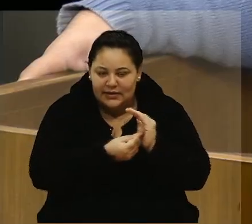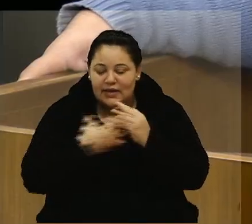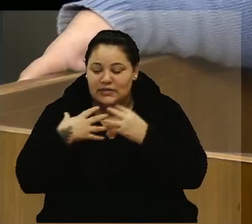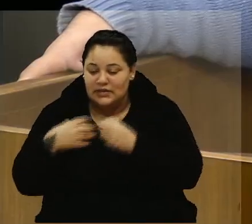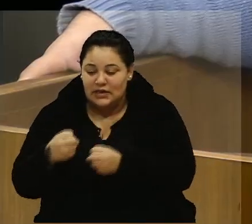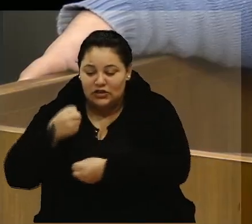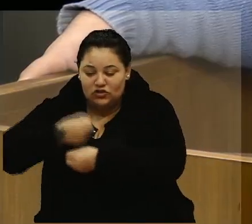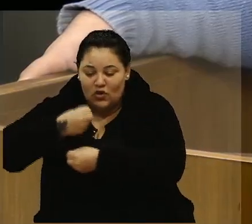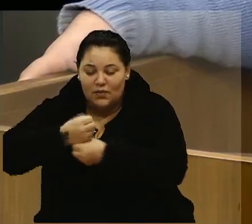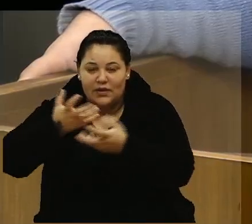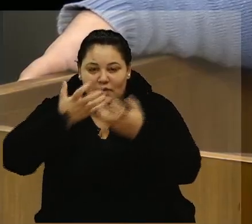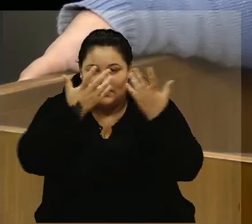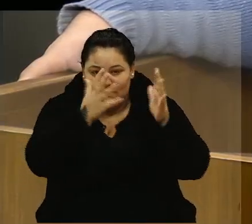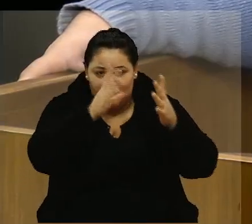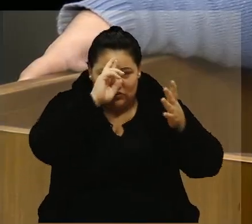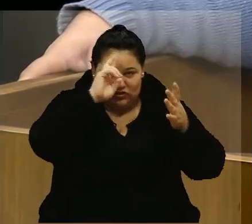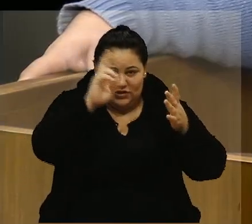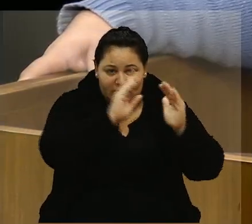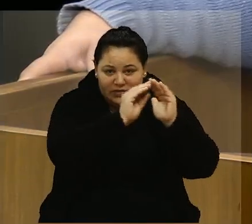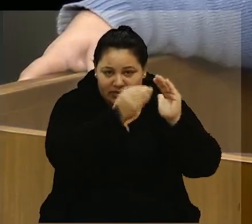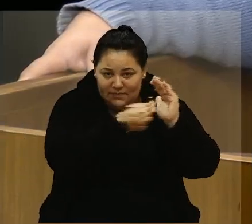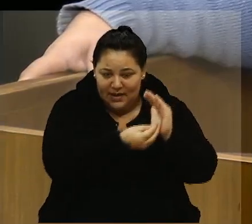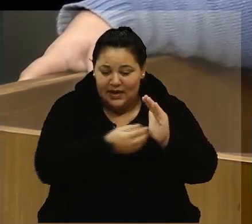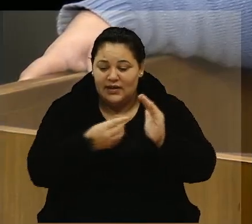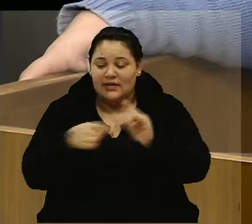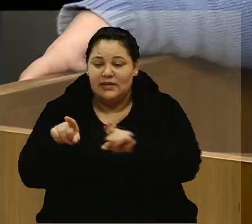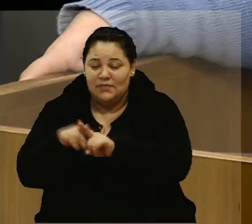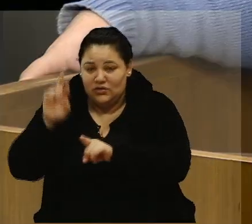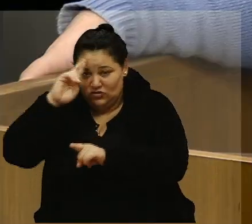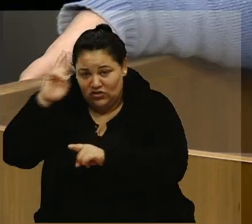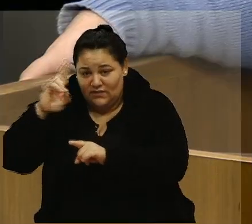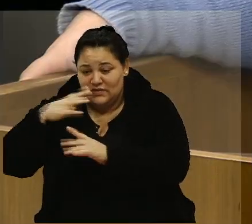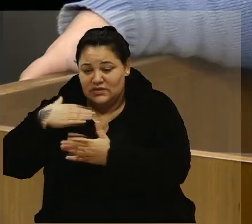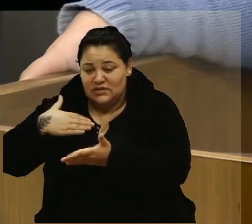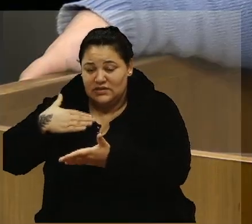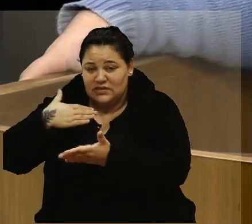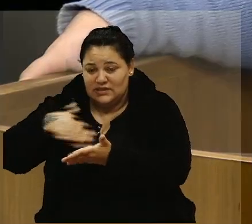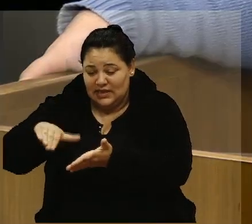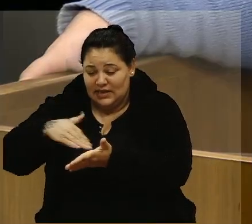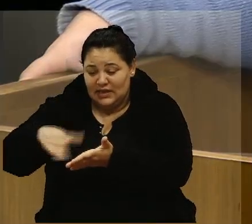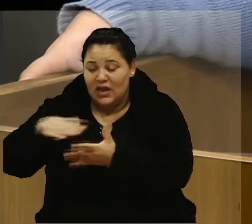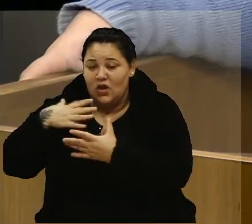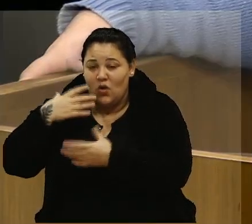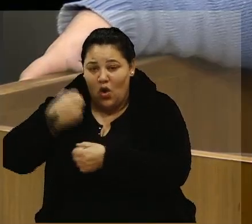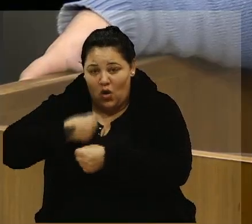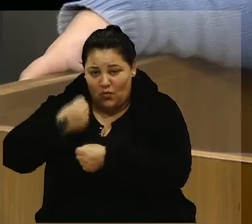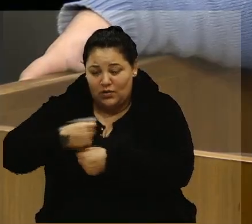SAMAI, também o nosso secretário de Obras, o nosso vereador,